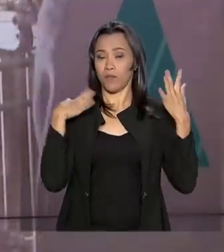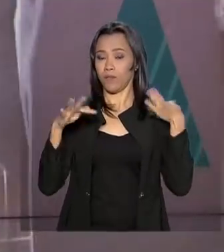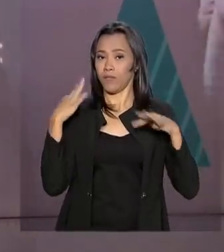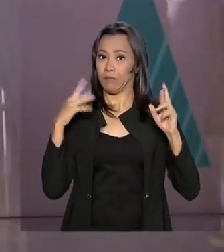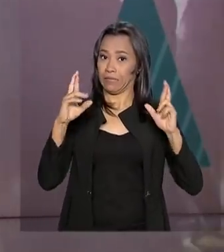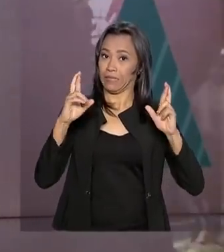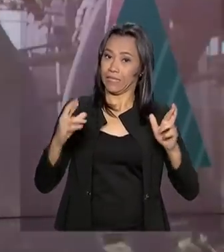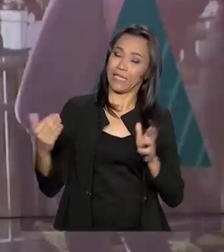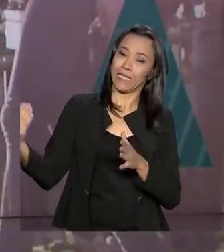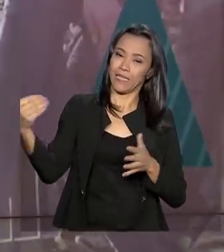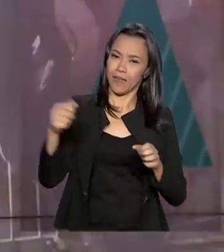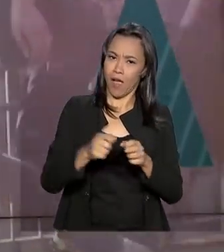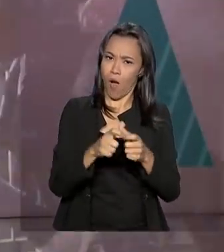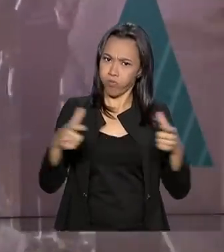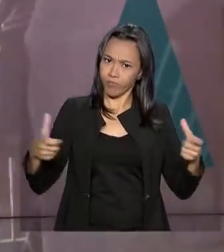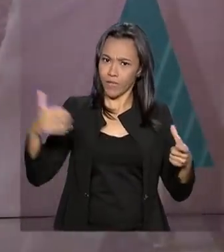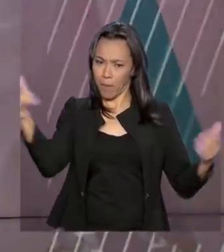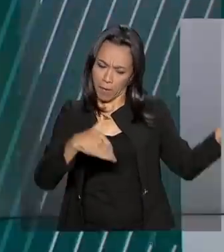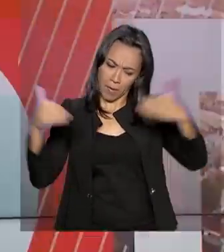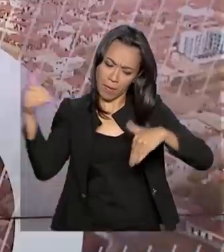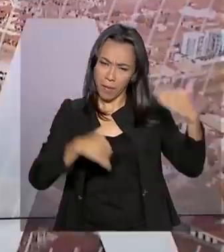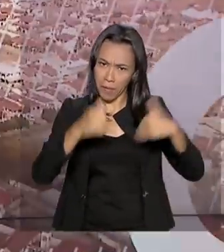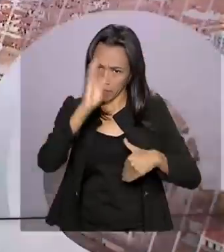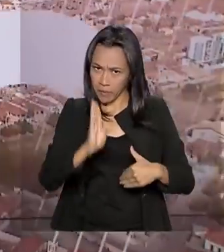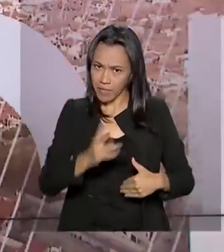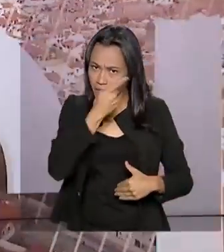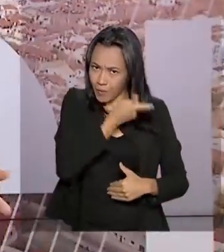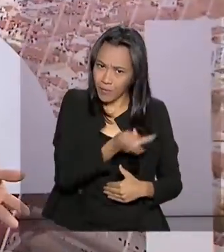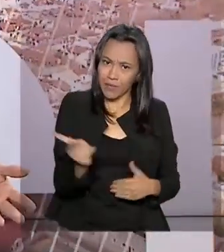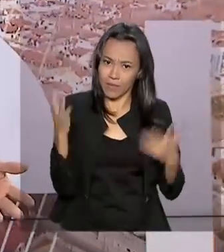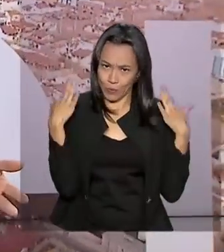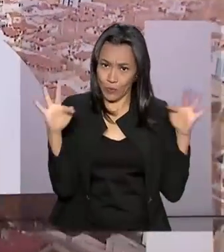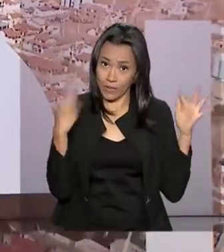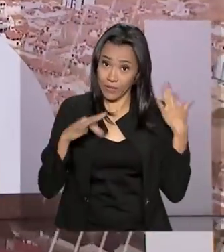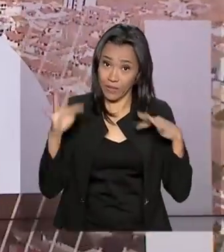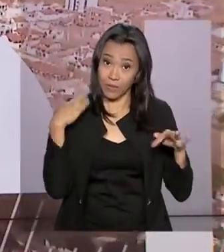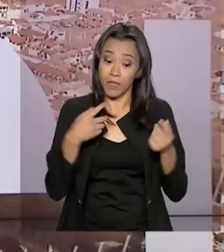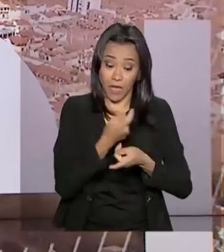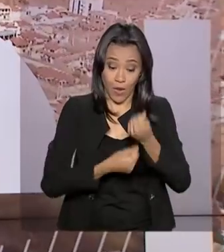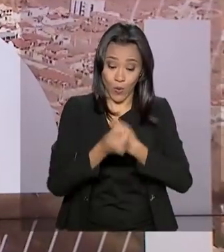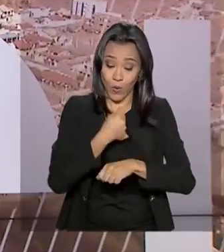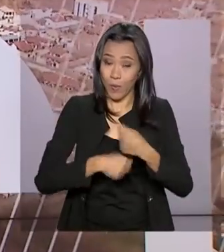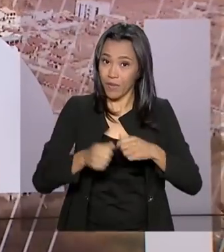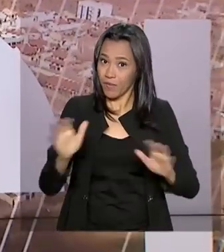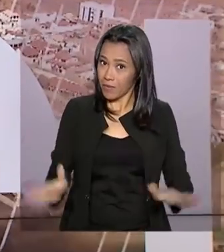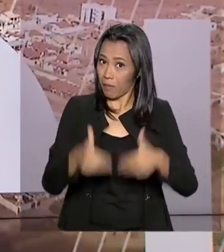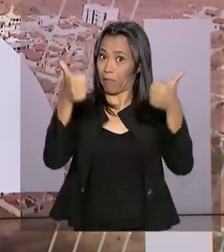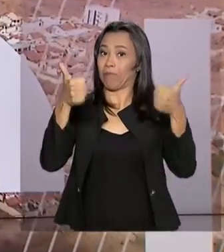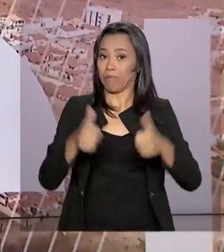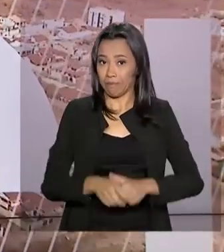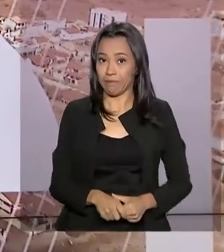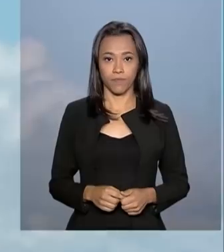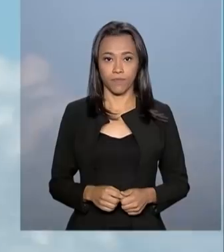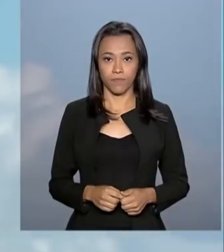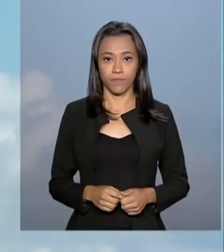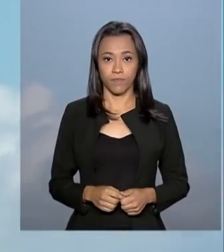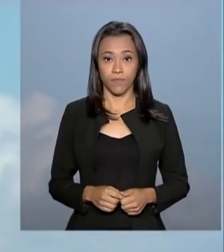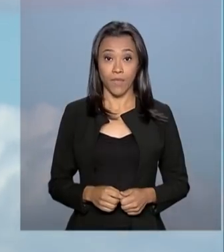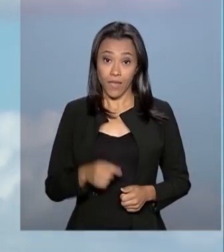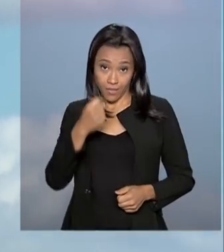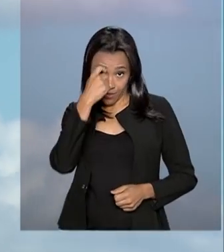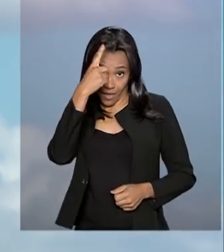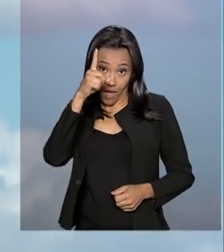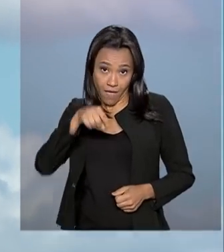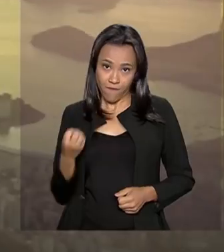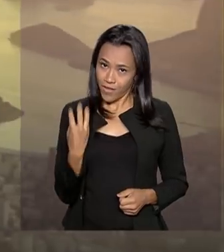ainda mais a presença desses turistas aqui no Brasil. E a economia brasileira será a maior beneficiada. Se a